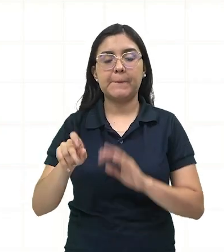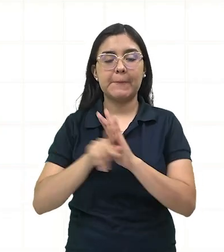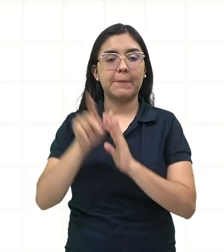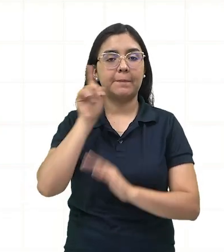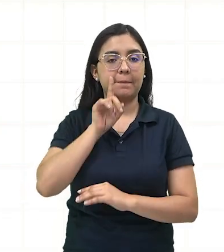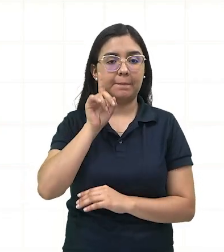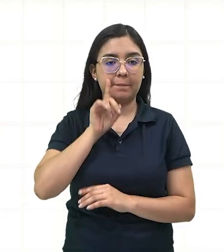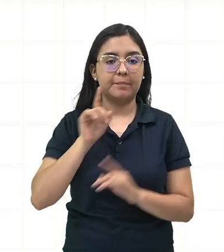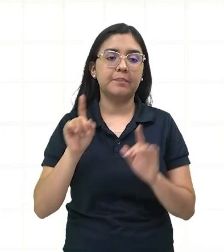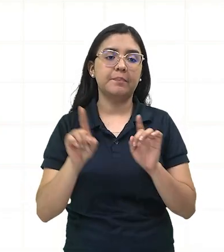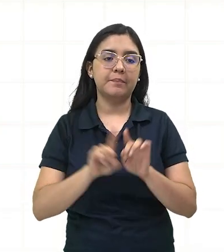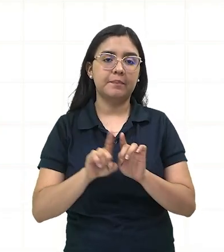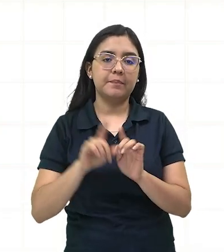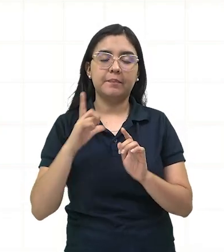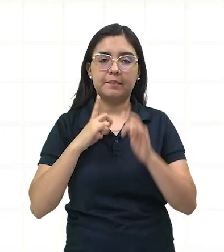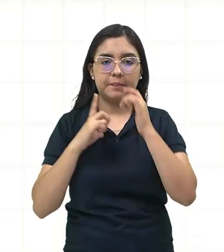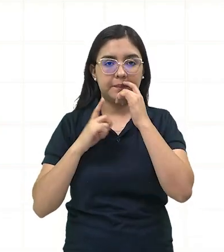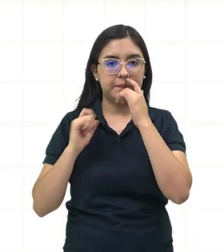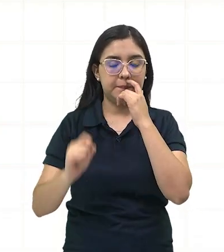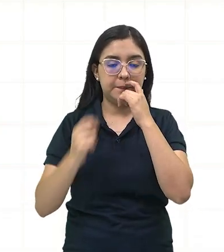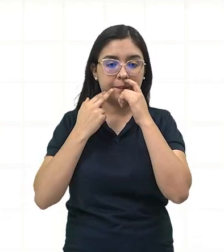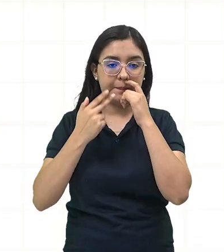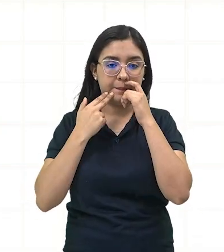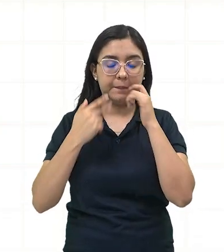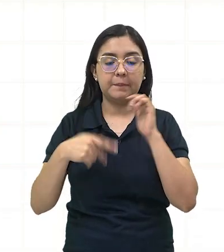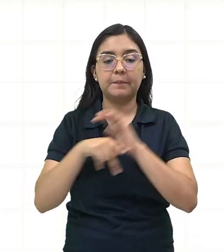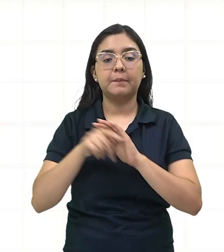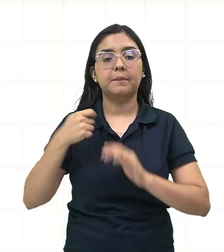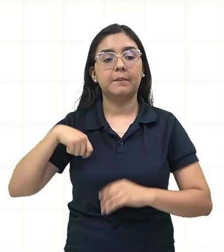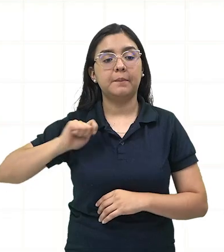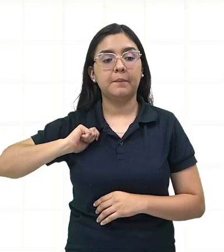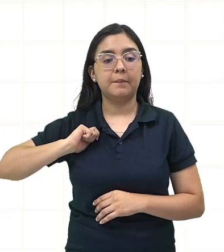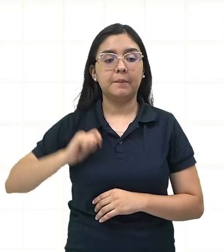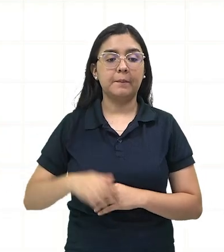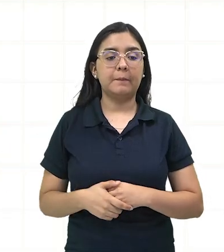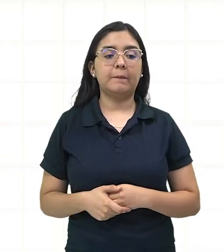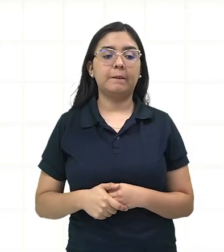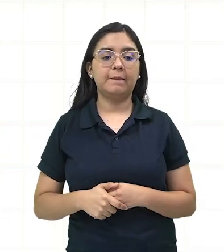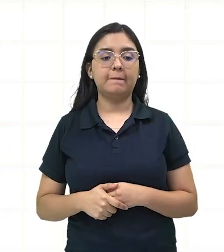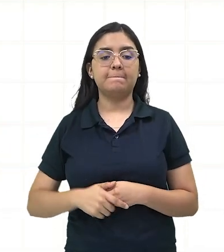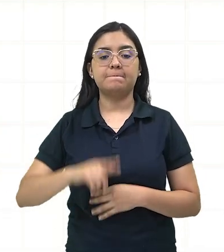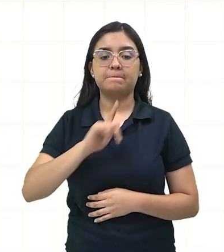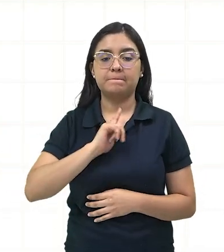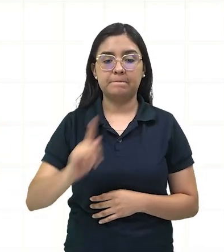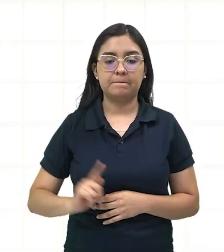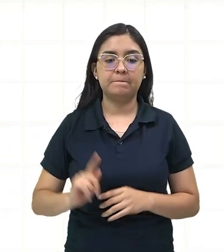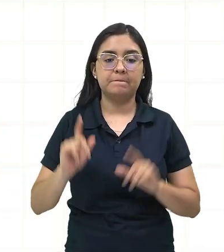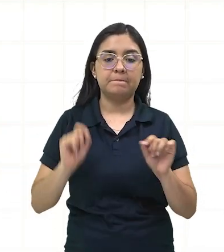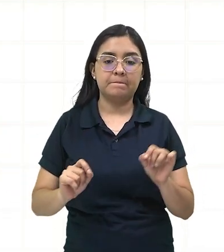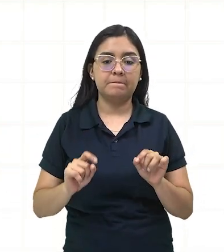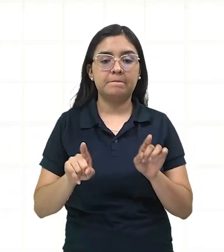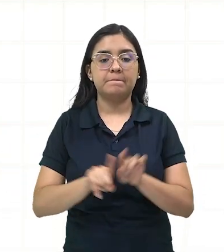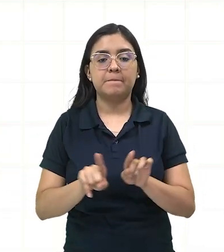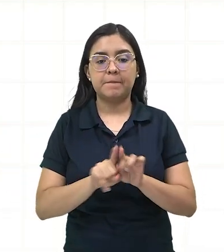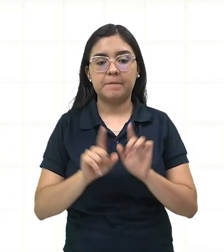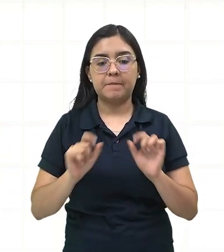Unidos tem uma presença muito grande do idioma do espanhol. O governo é o tipo de